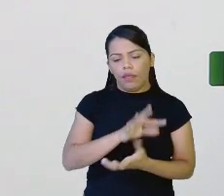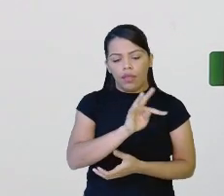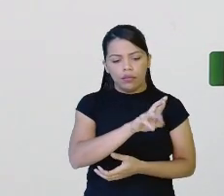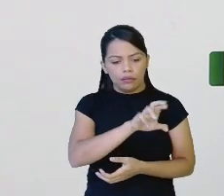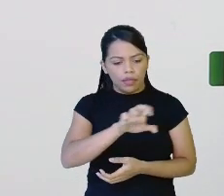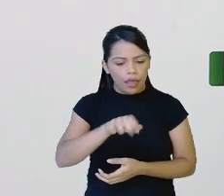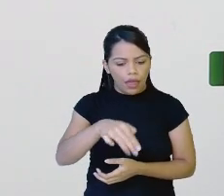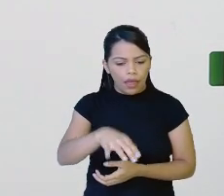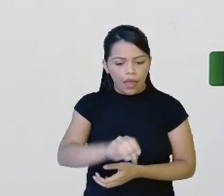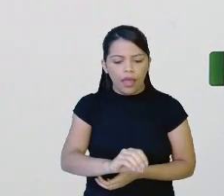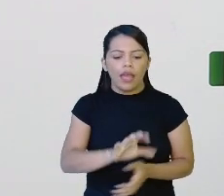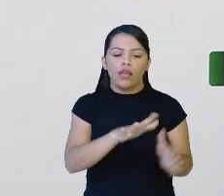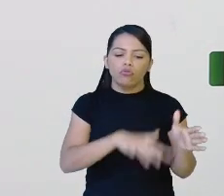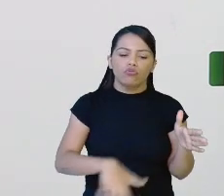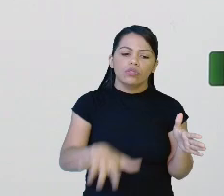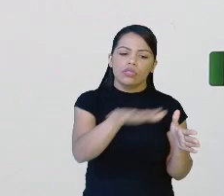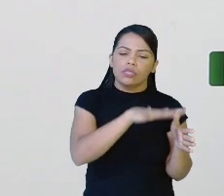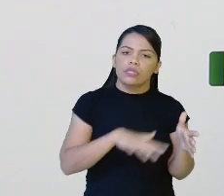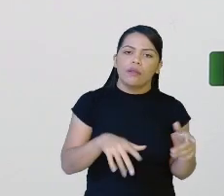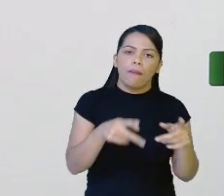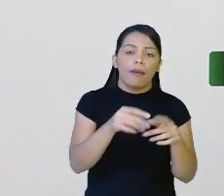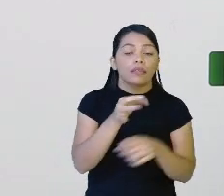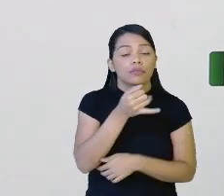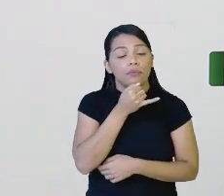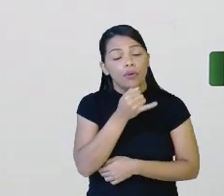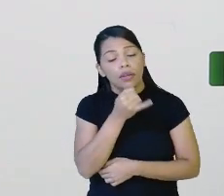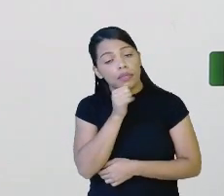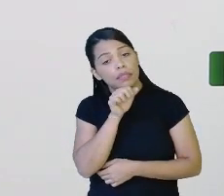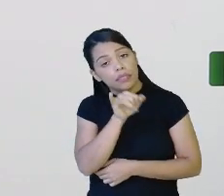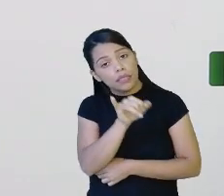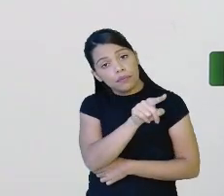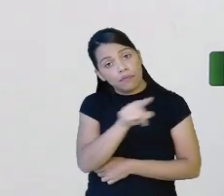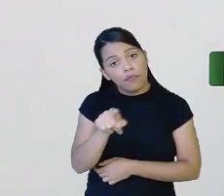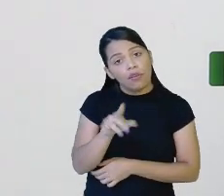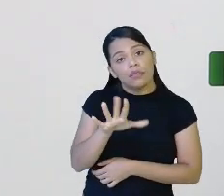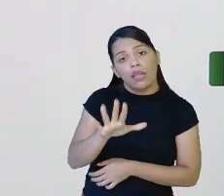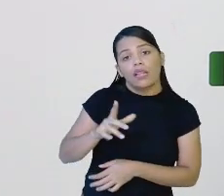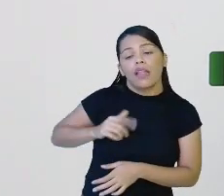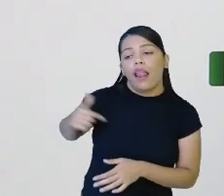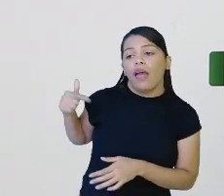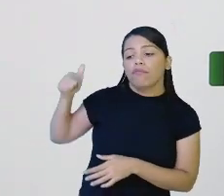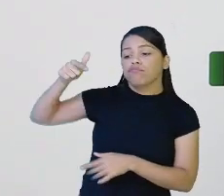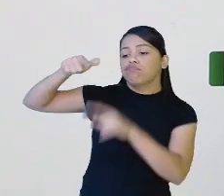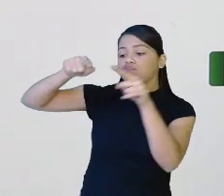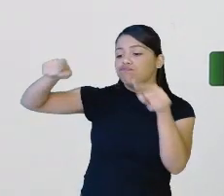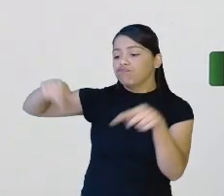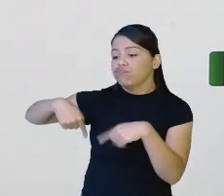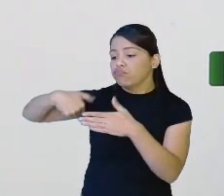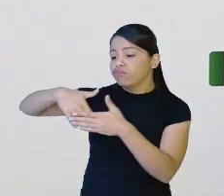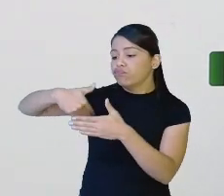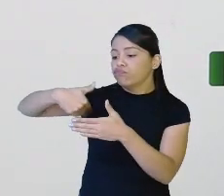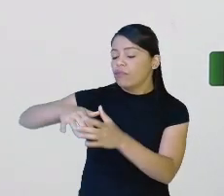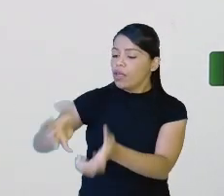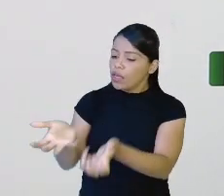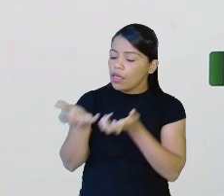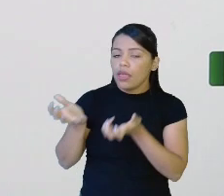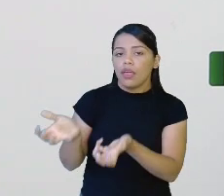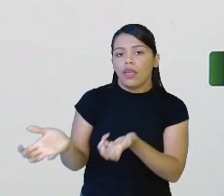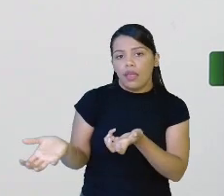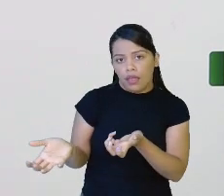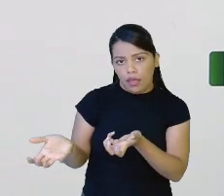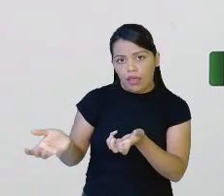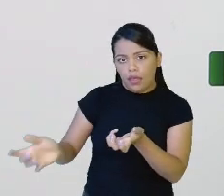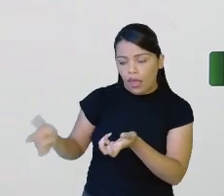terreno, de determinado espaço. Por exemplo, se você está num campo de futebol e quer dar